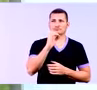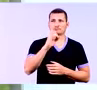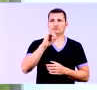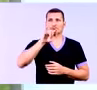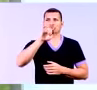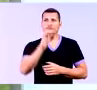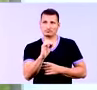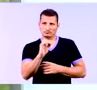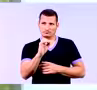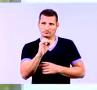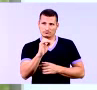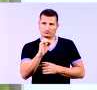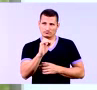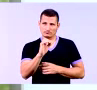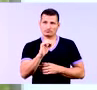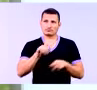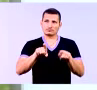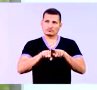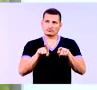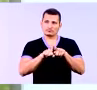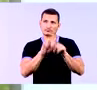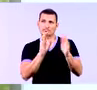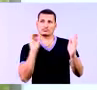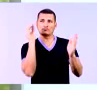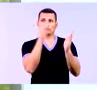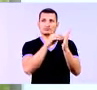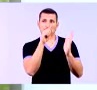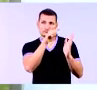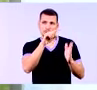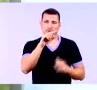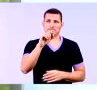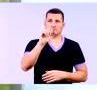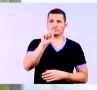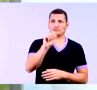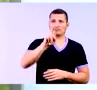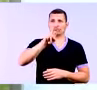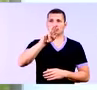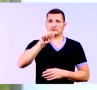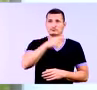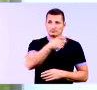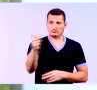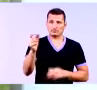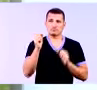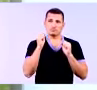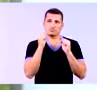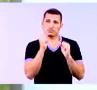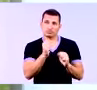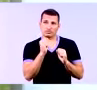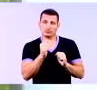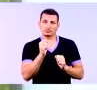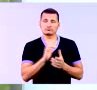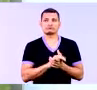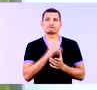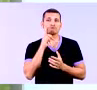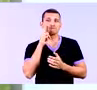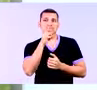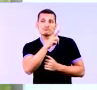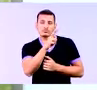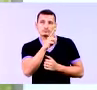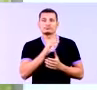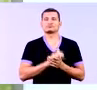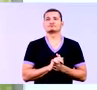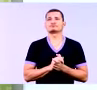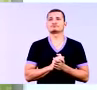vai ser enviado a vocês dentro do ambiente virtual, para que vocês possam trabalhar da forma que acharem